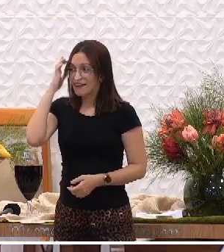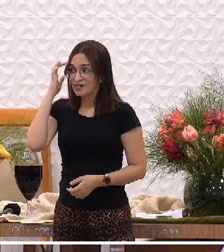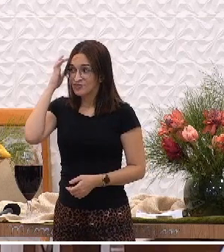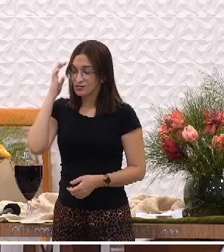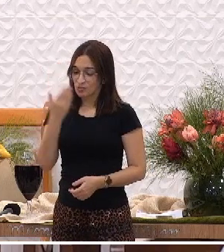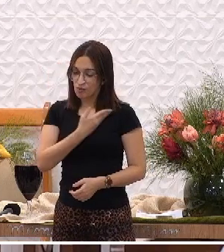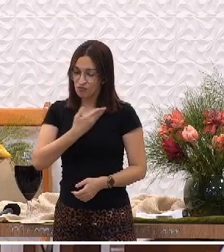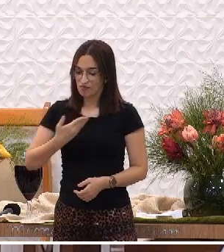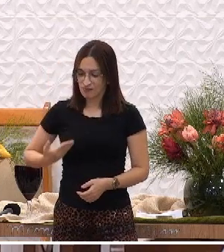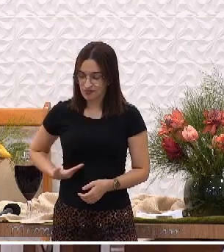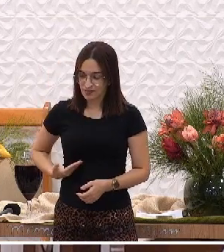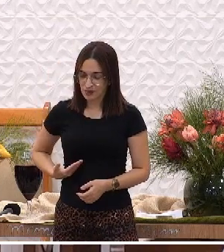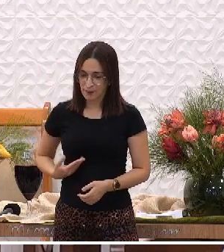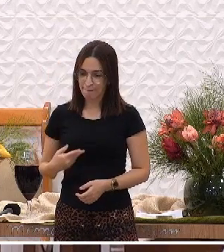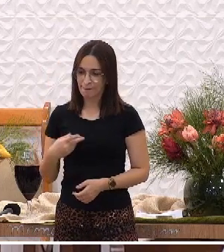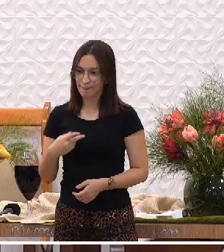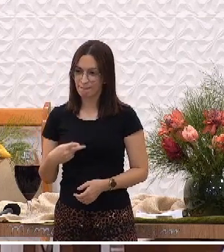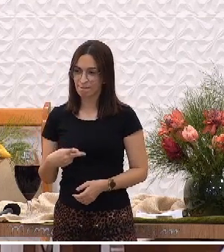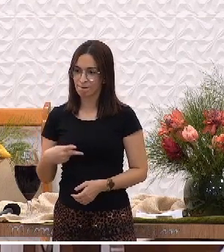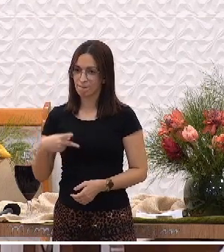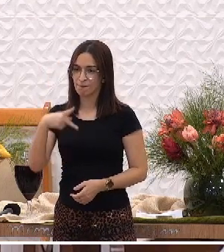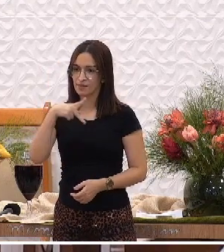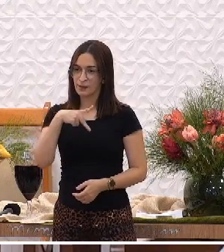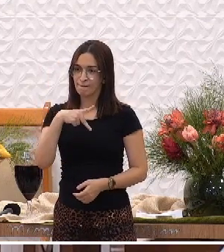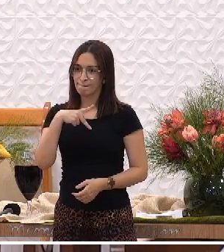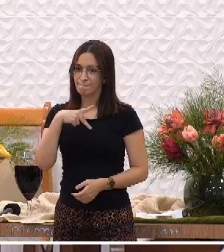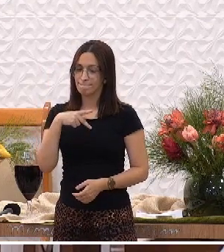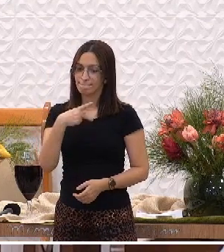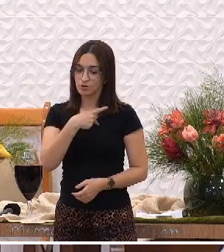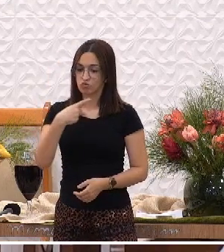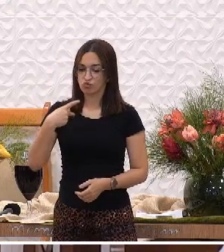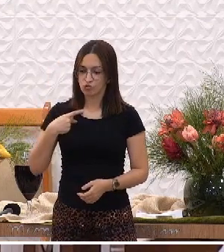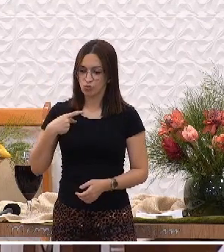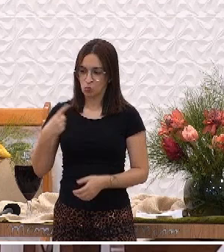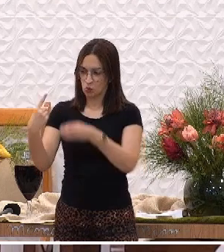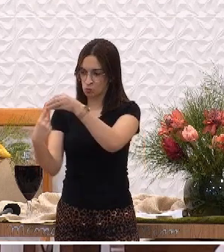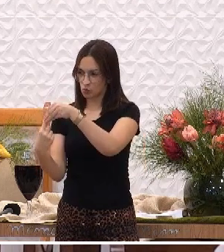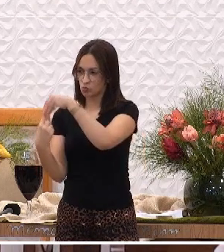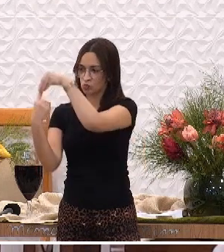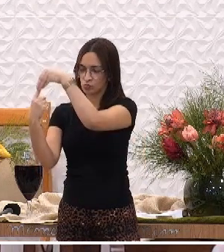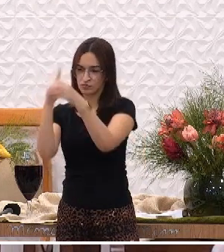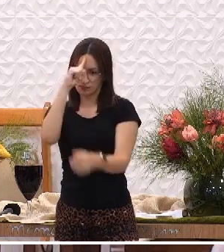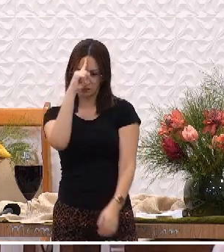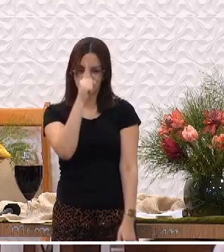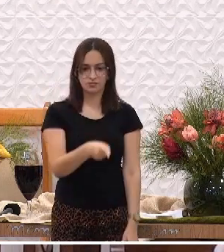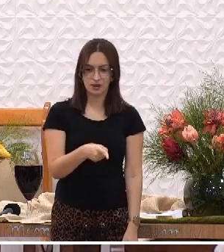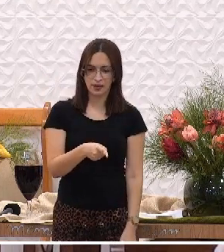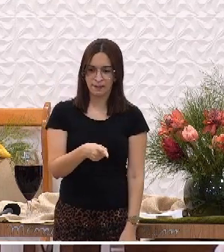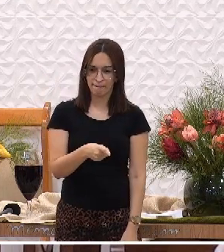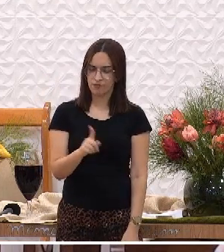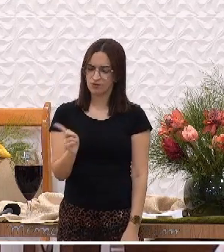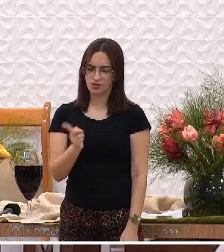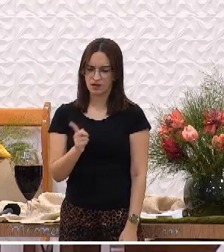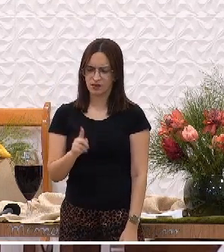único pastor tendo a centralidade do governo da igreja, né? mas eu acho que falha nessa questão da